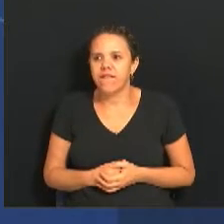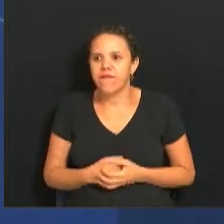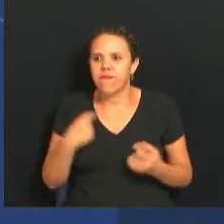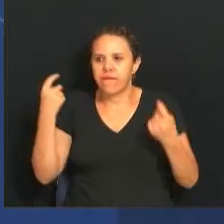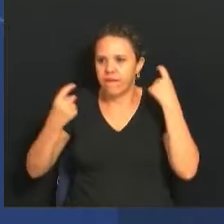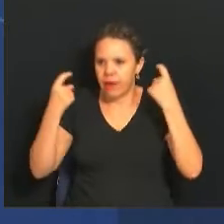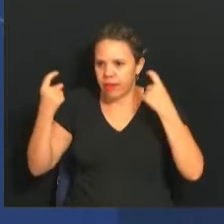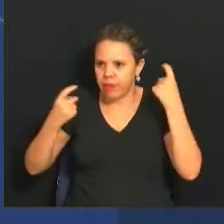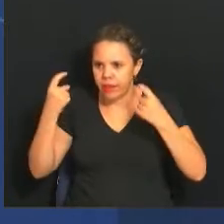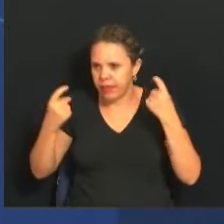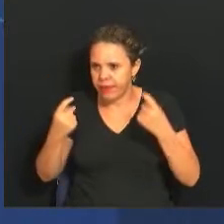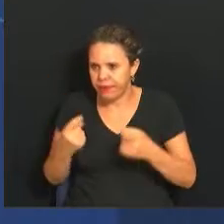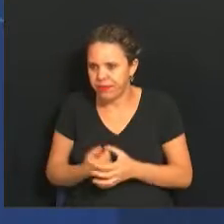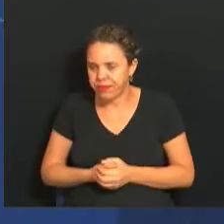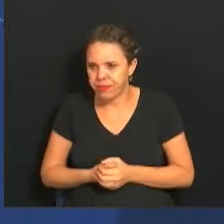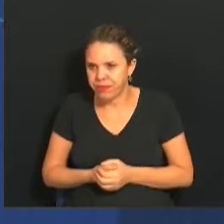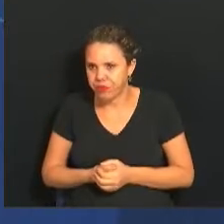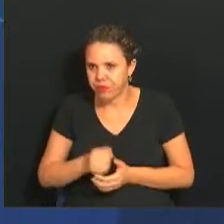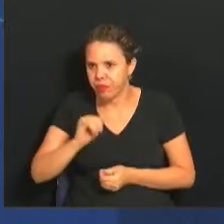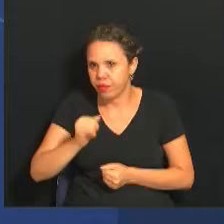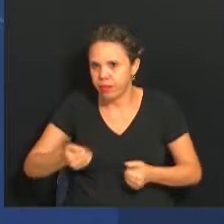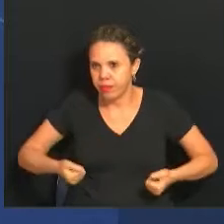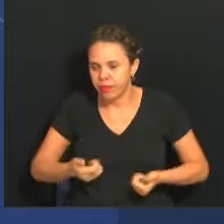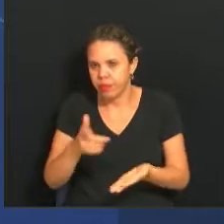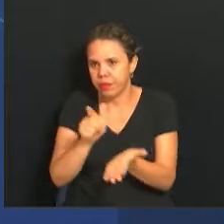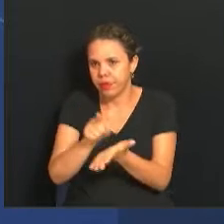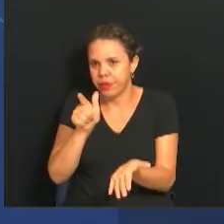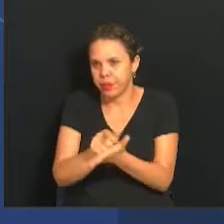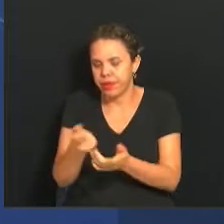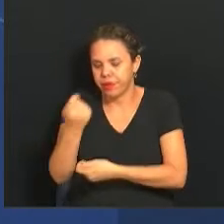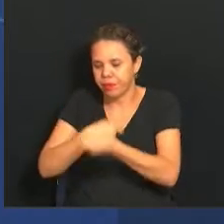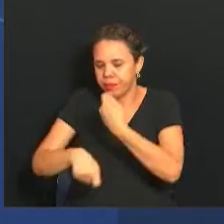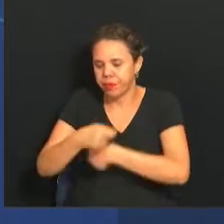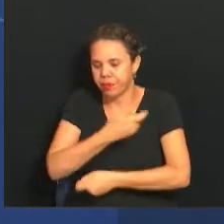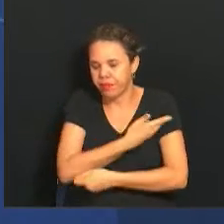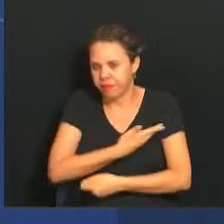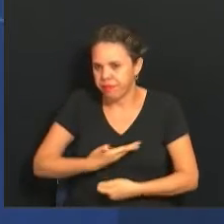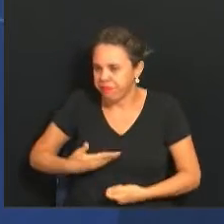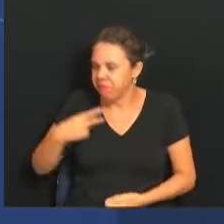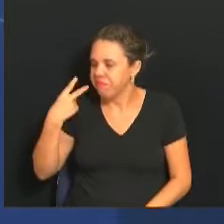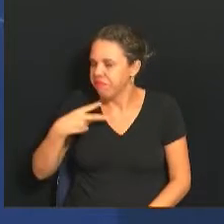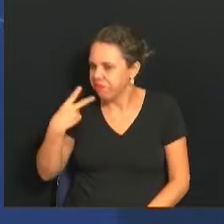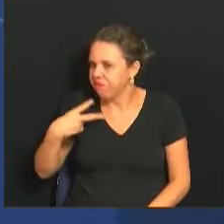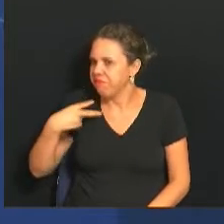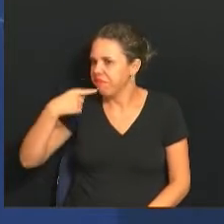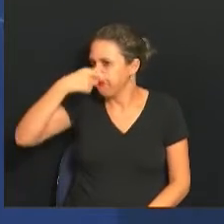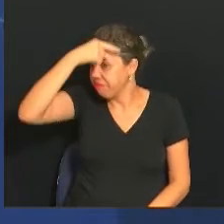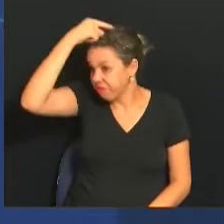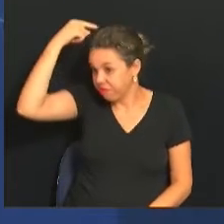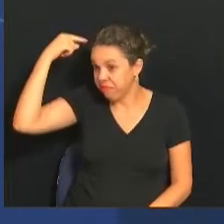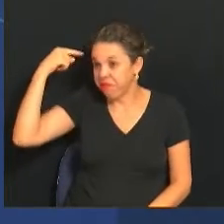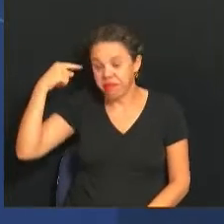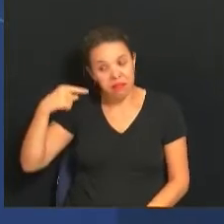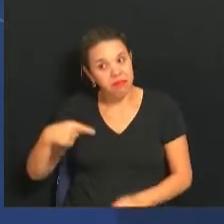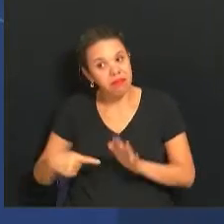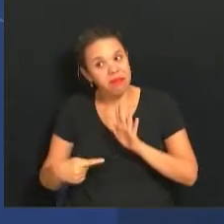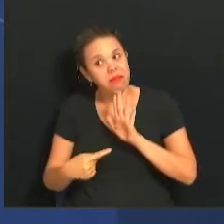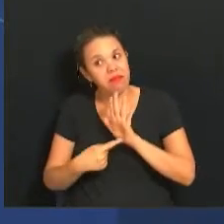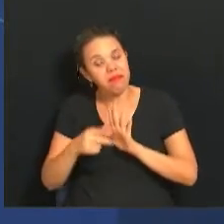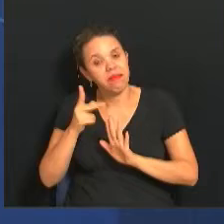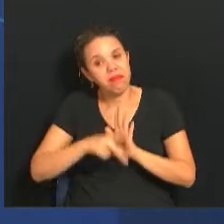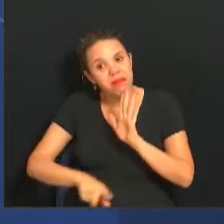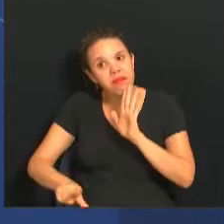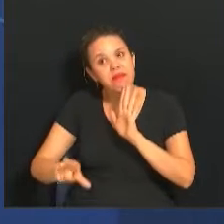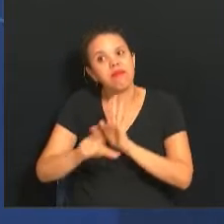Preocupado com o grande consumo de papel na administração pública, o vereador Paulo Gaspar apresentou um projeto de